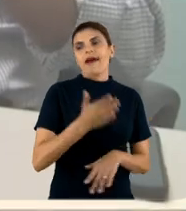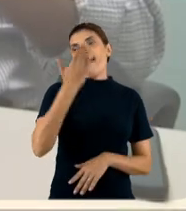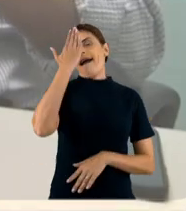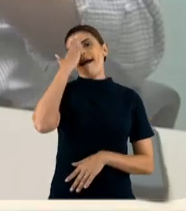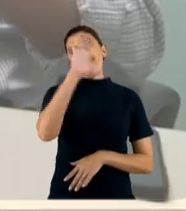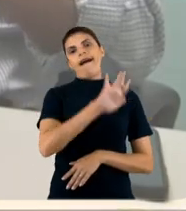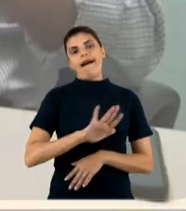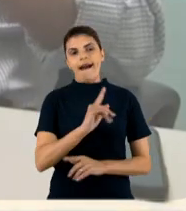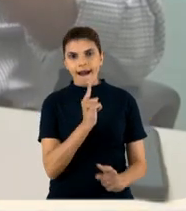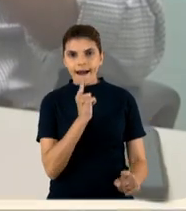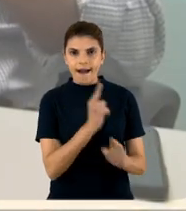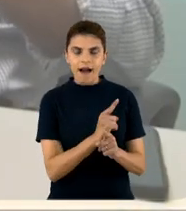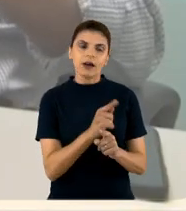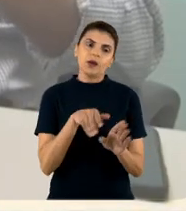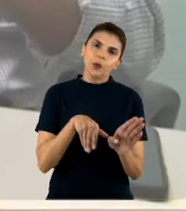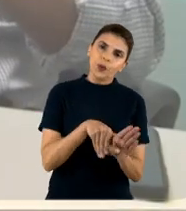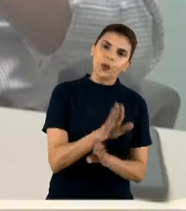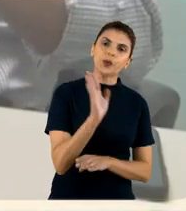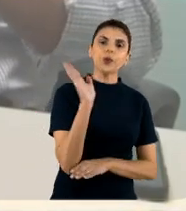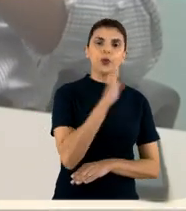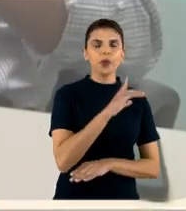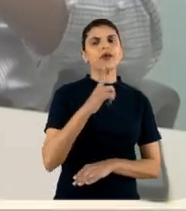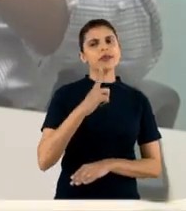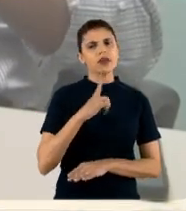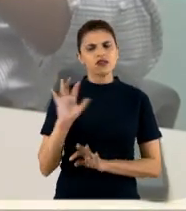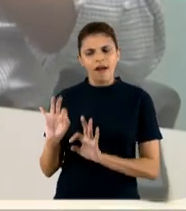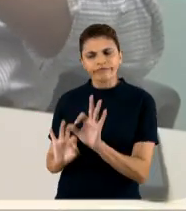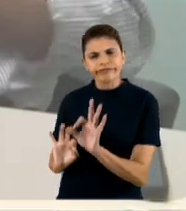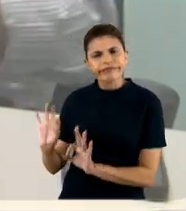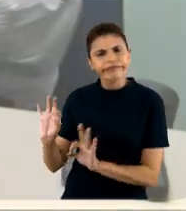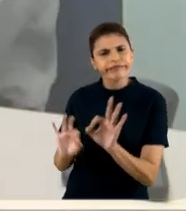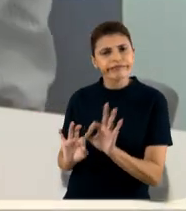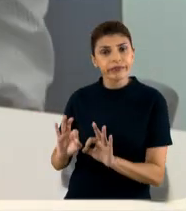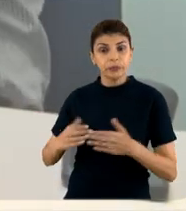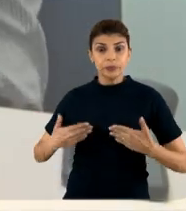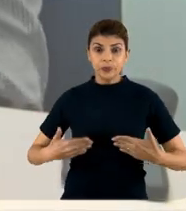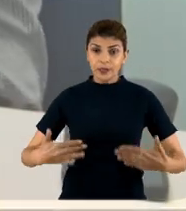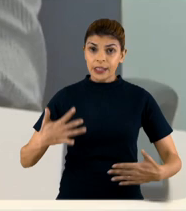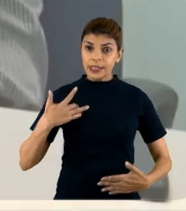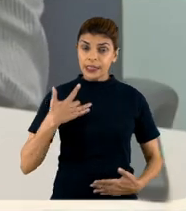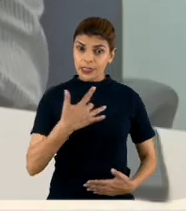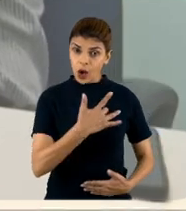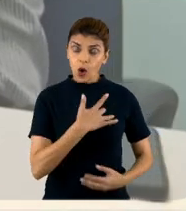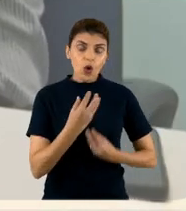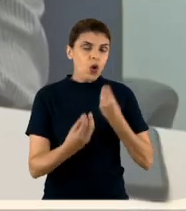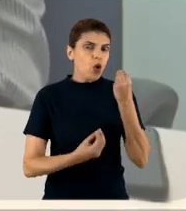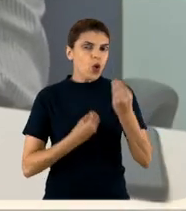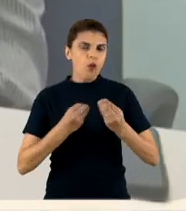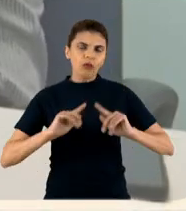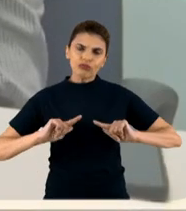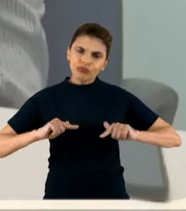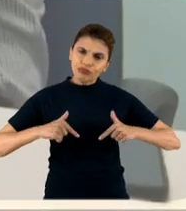E a partir dessa identificação, a notificação, a gente tem um fluxo já montado pelo